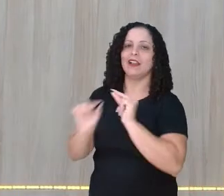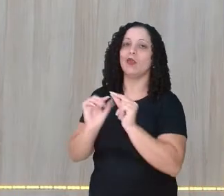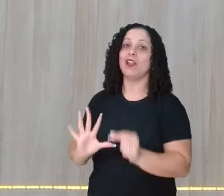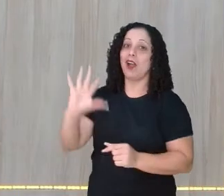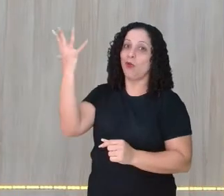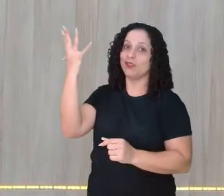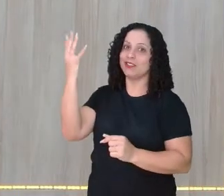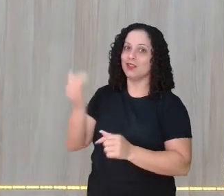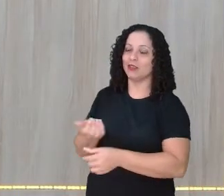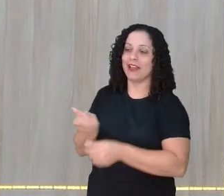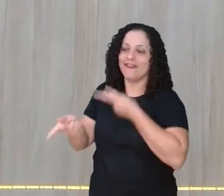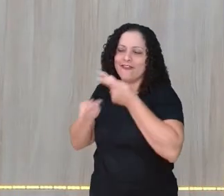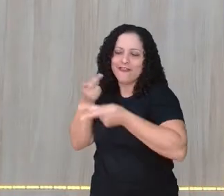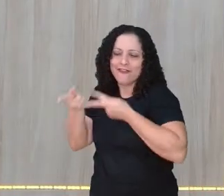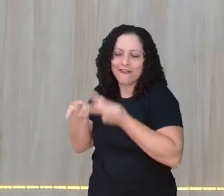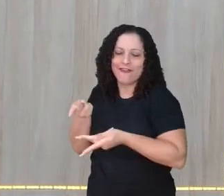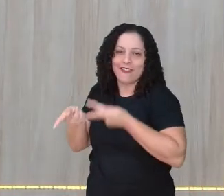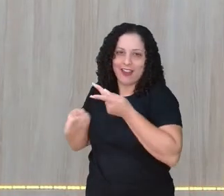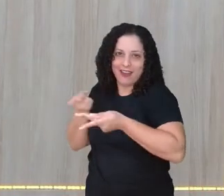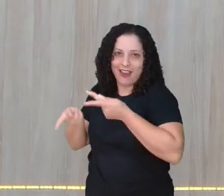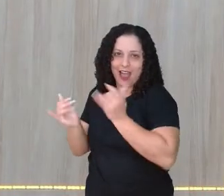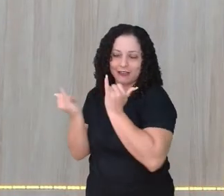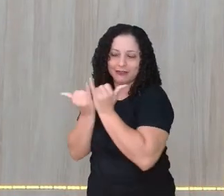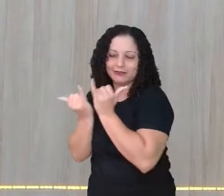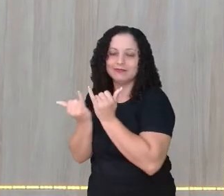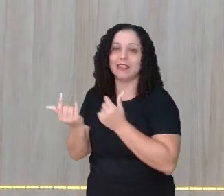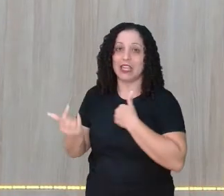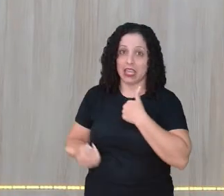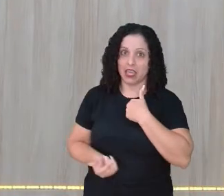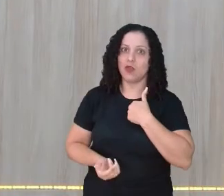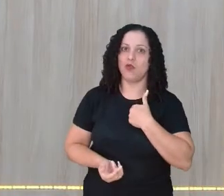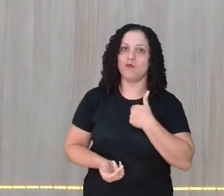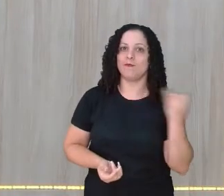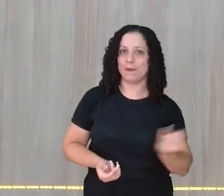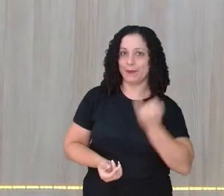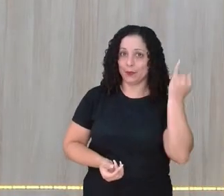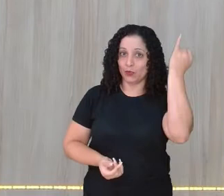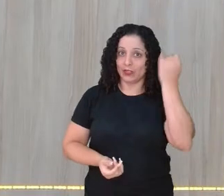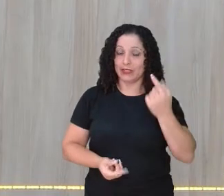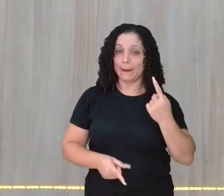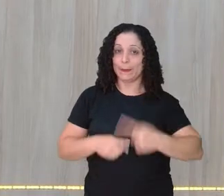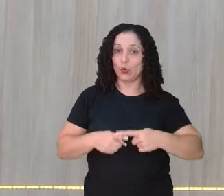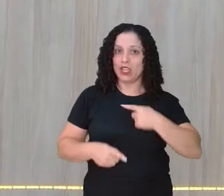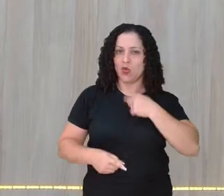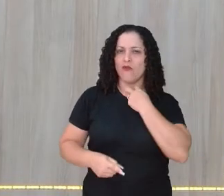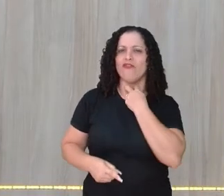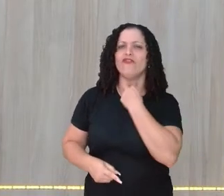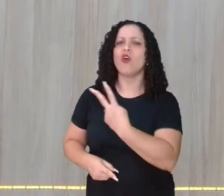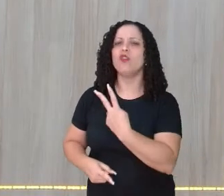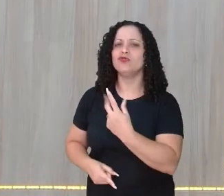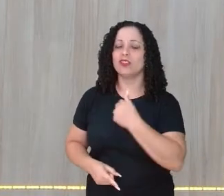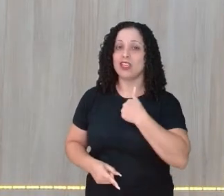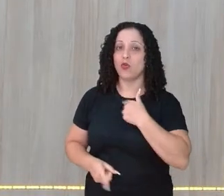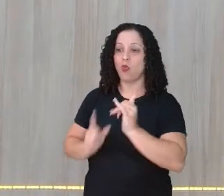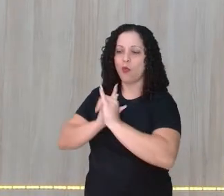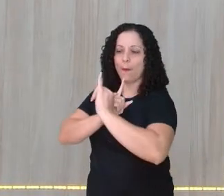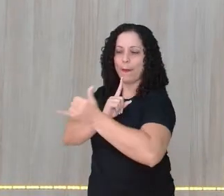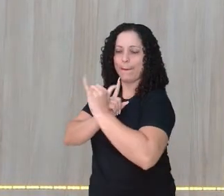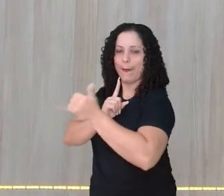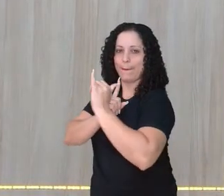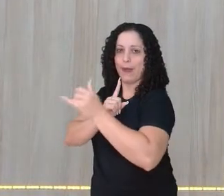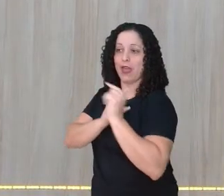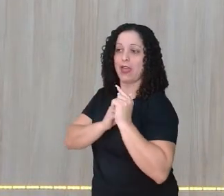para outra pessoa, eu sou essencial naquela história, porque a partir da minha voz é que o outro